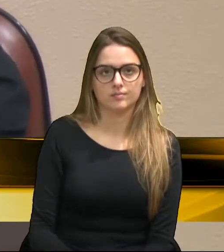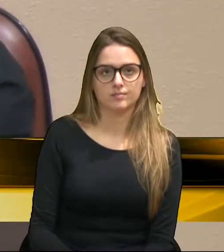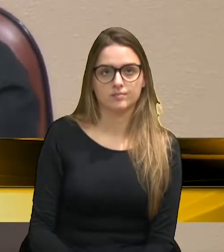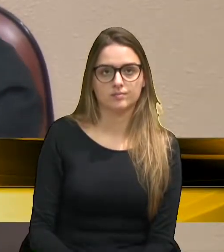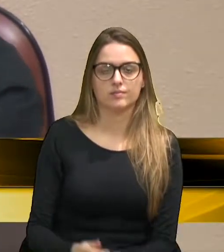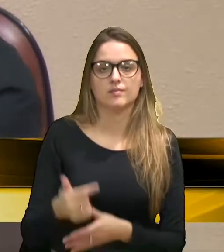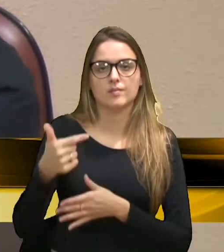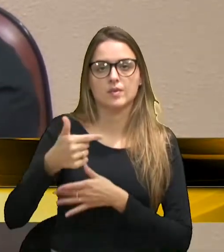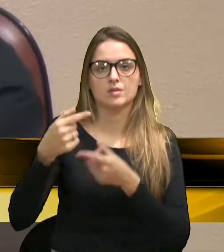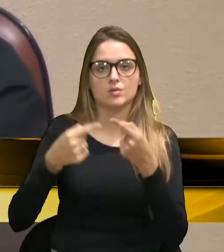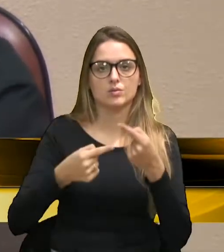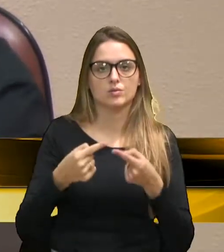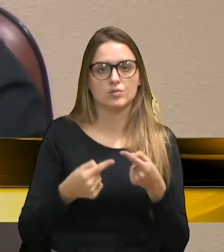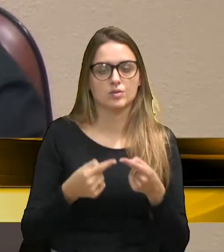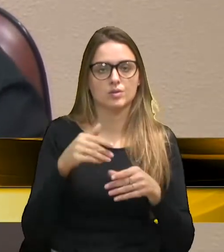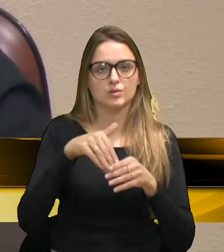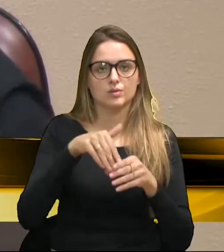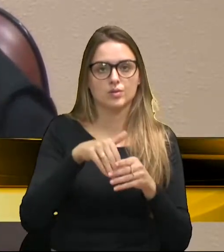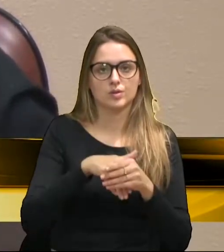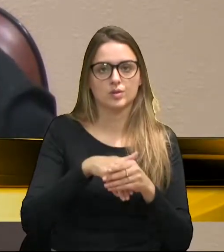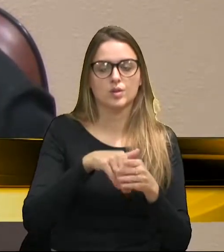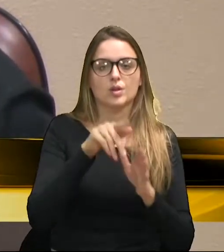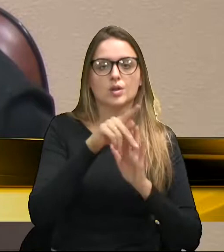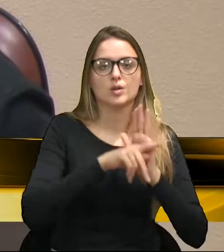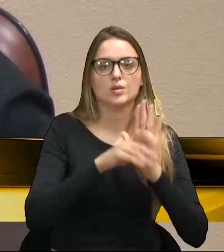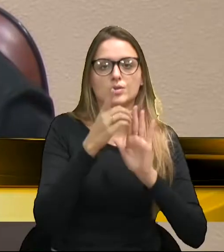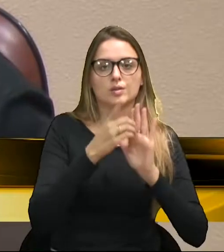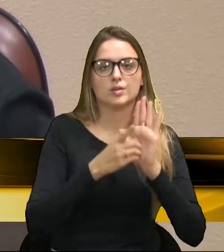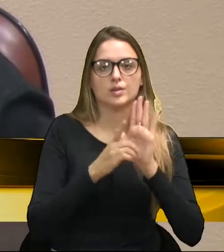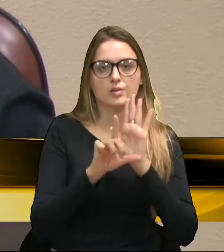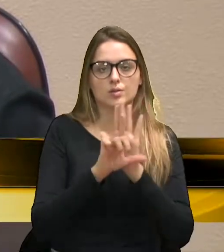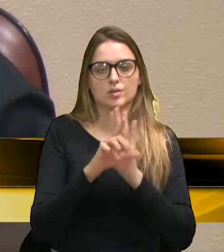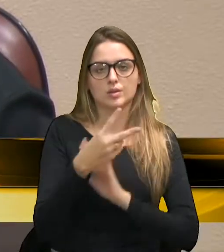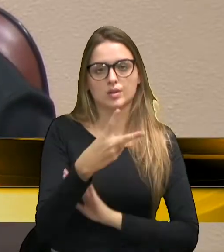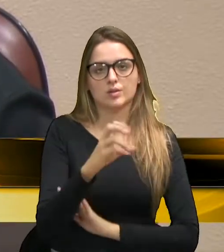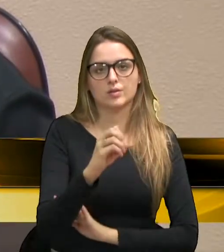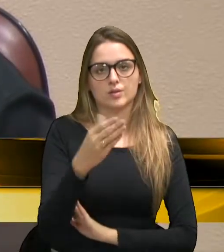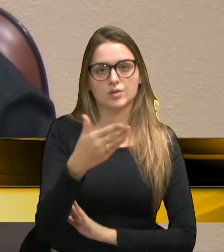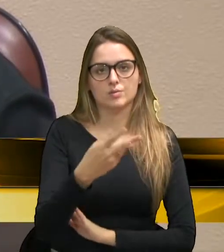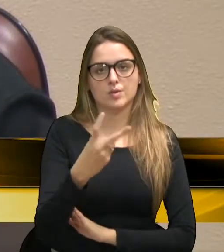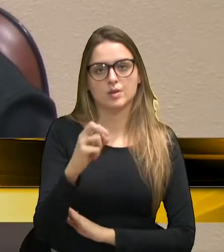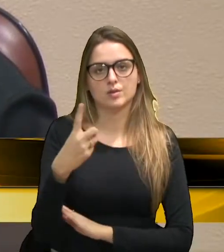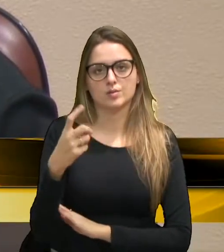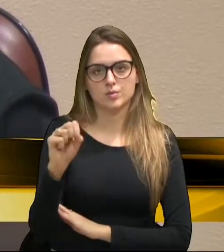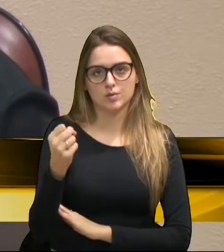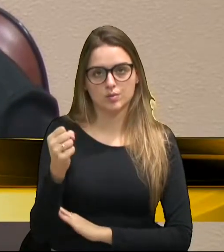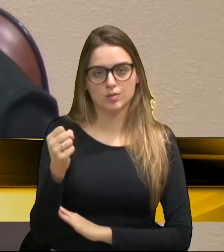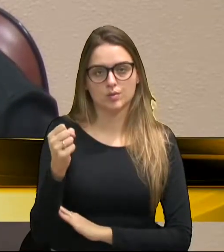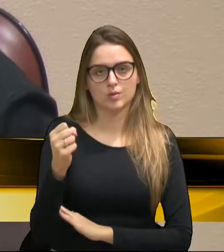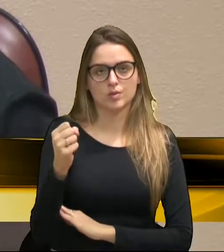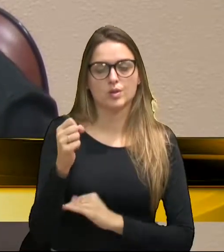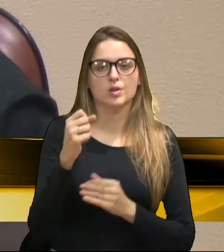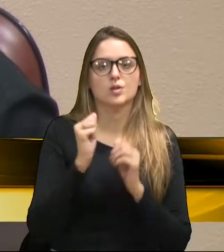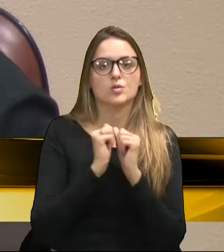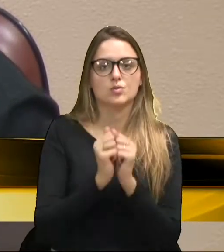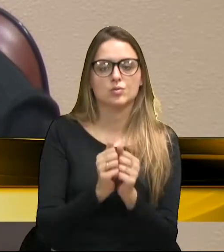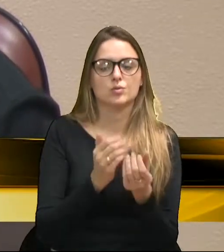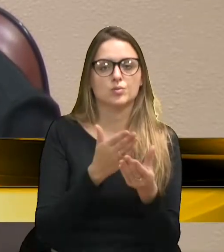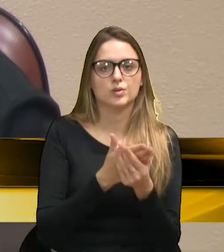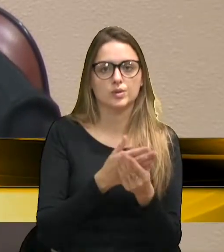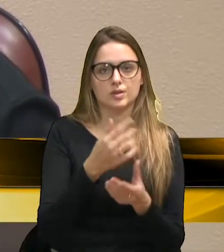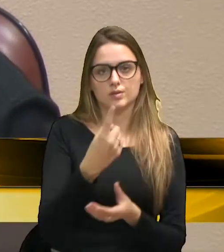Em segunda discussão e votação, projeto de decreto legislativo 20/2018, contido no